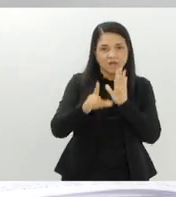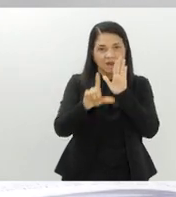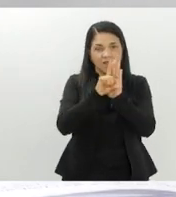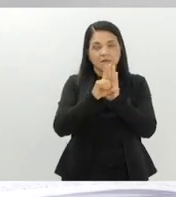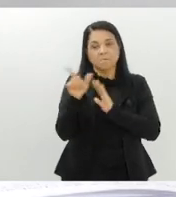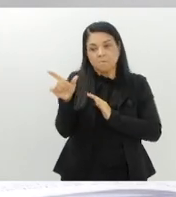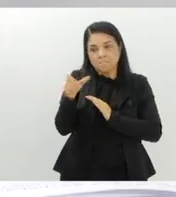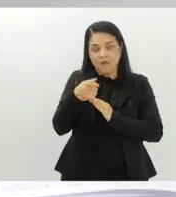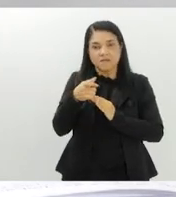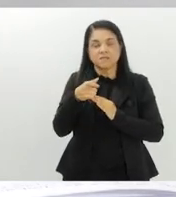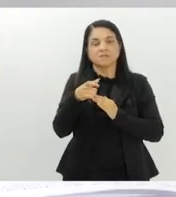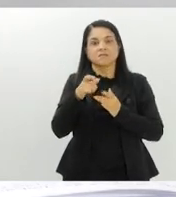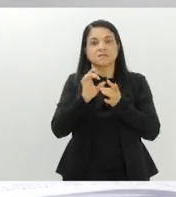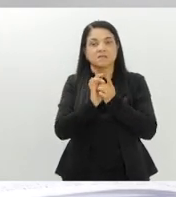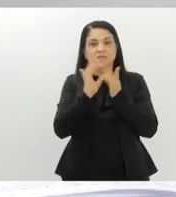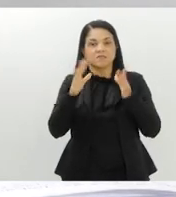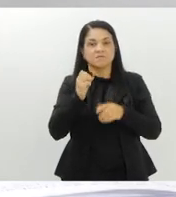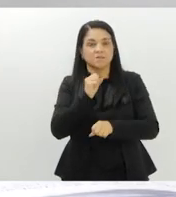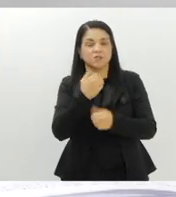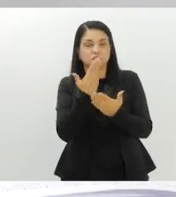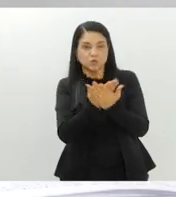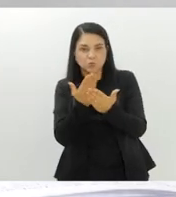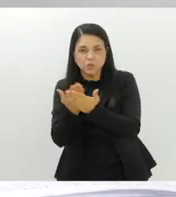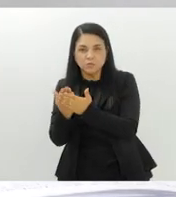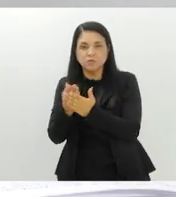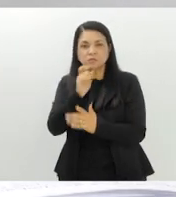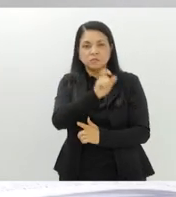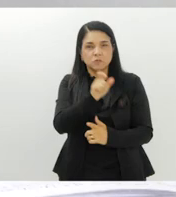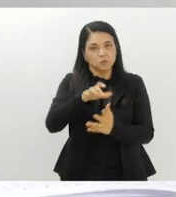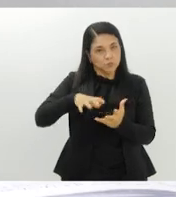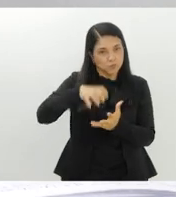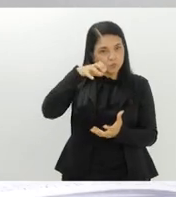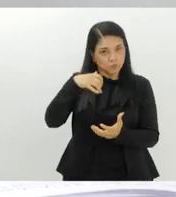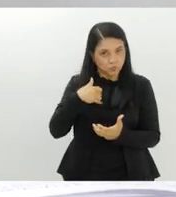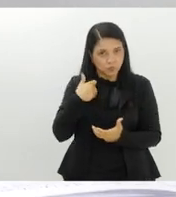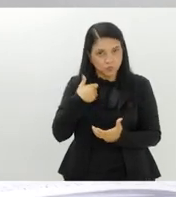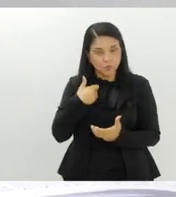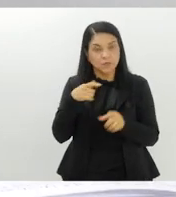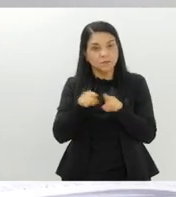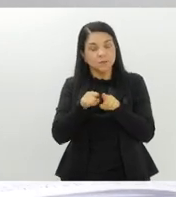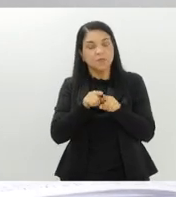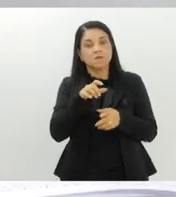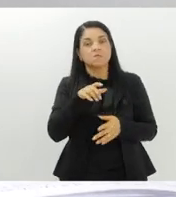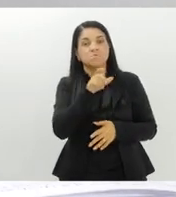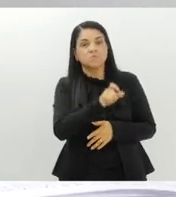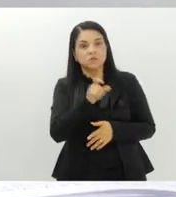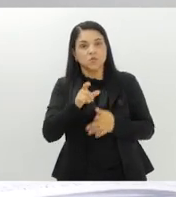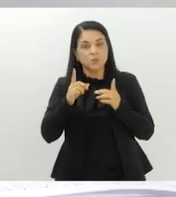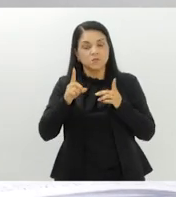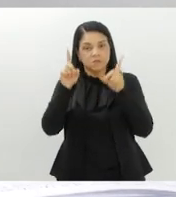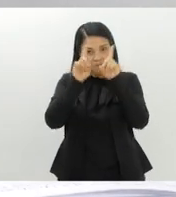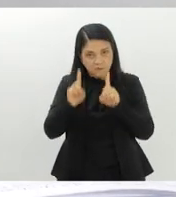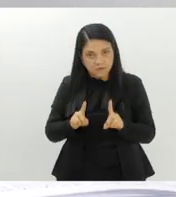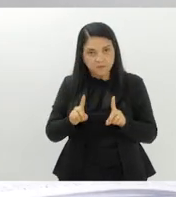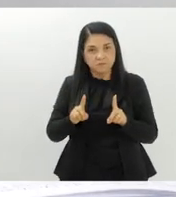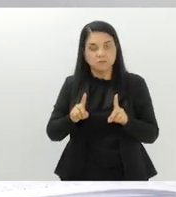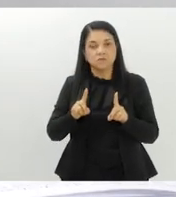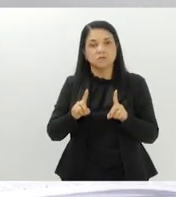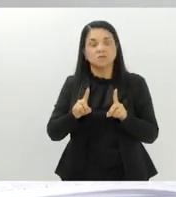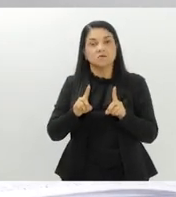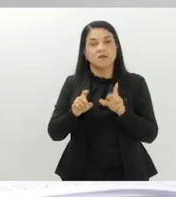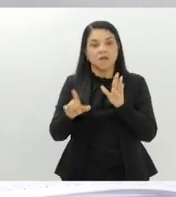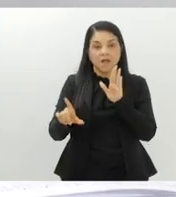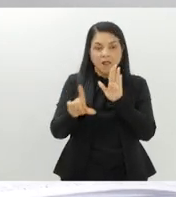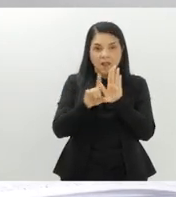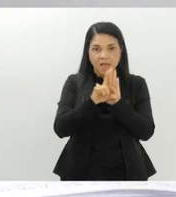estudantes, pessoas idosas e pessoas com deficiência. Depois eu ampliei essa lei para